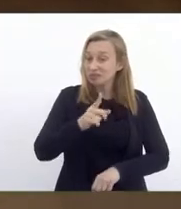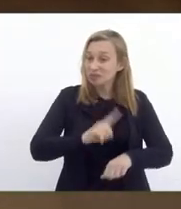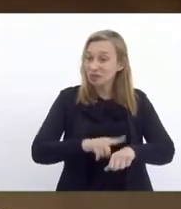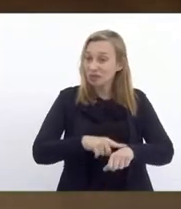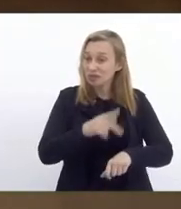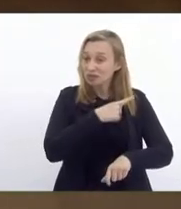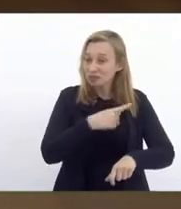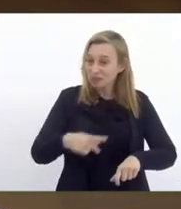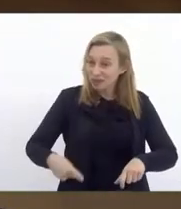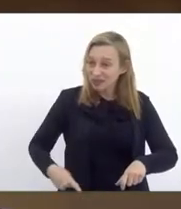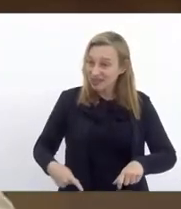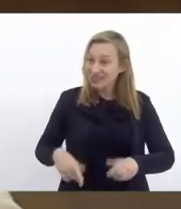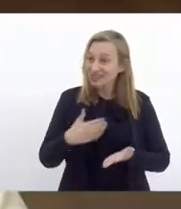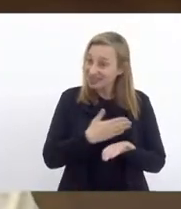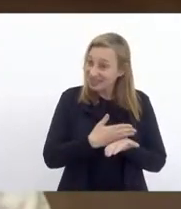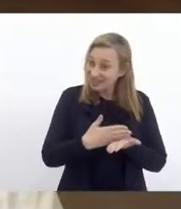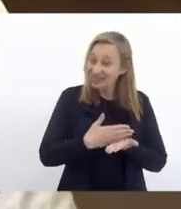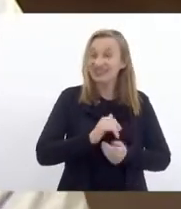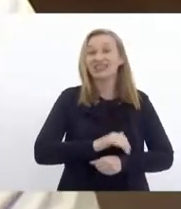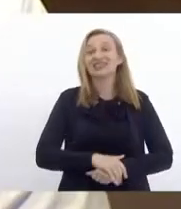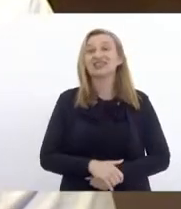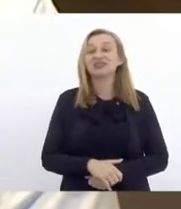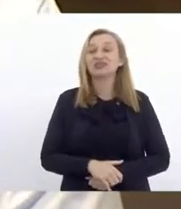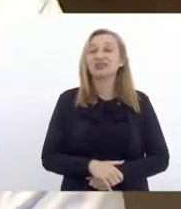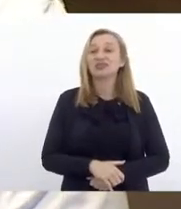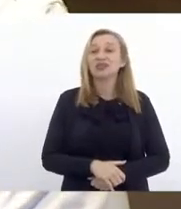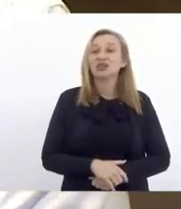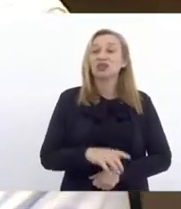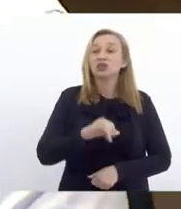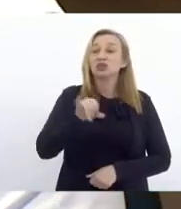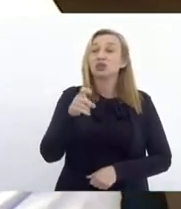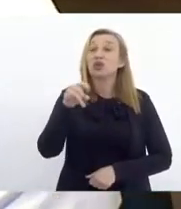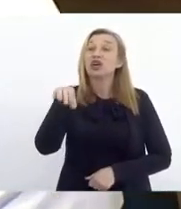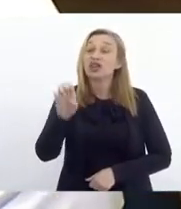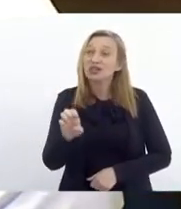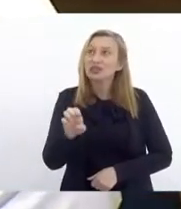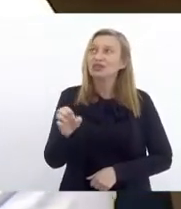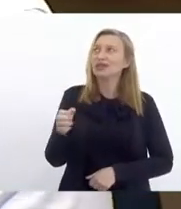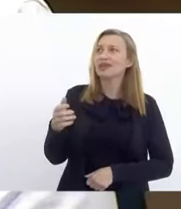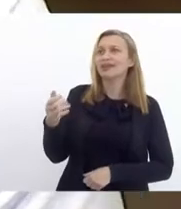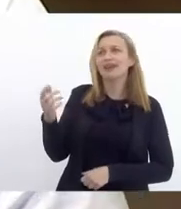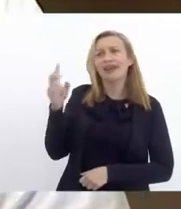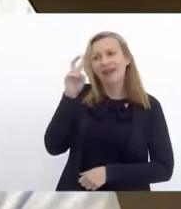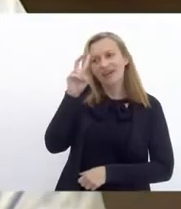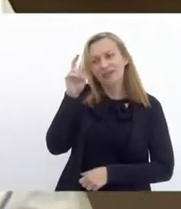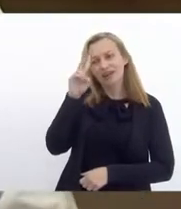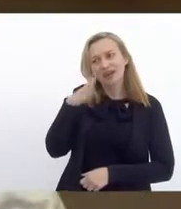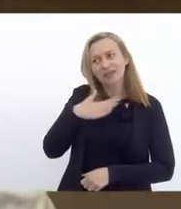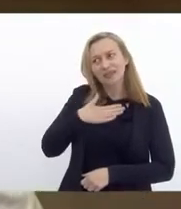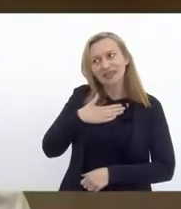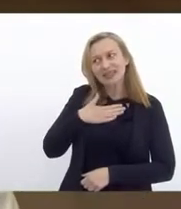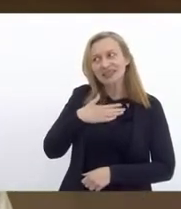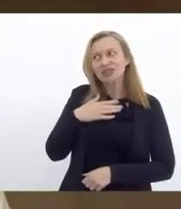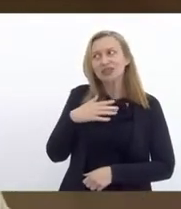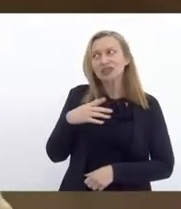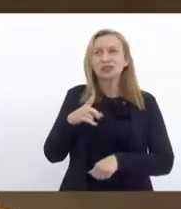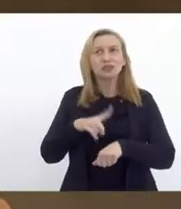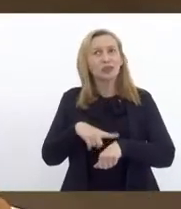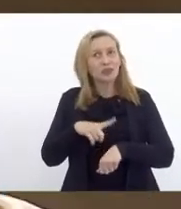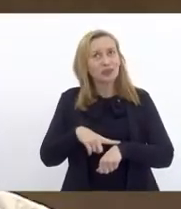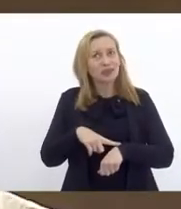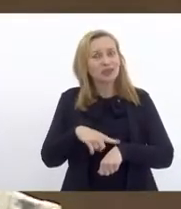ainda interino, e o Joilson Barcelos vai me lembrar de uma ocasião